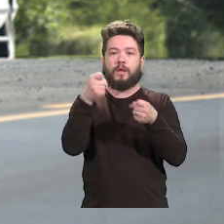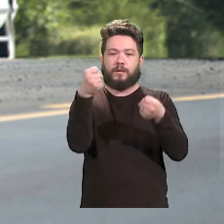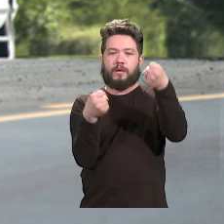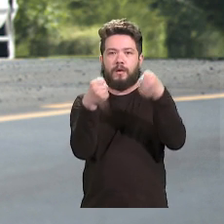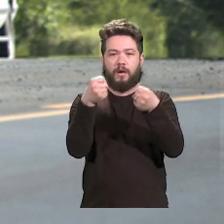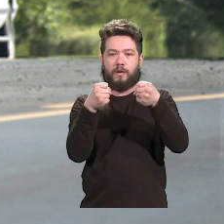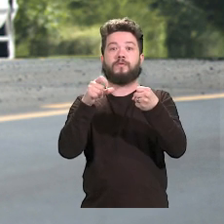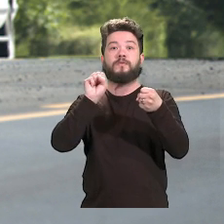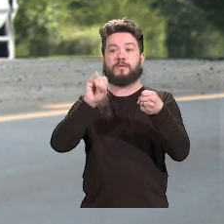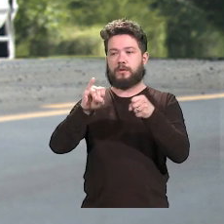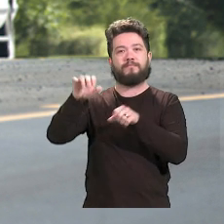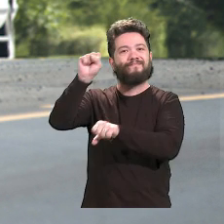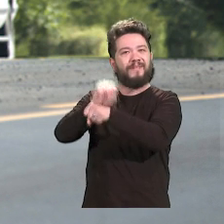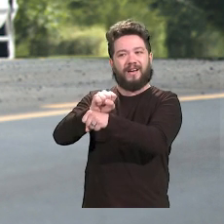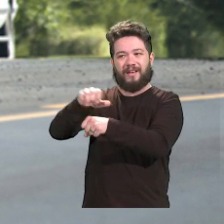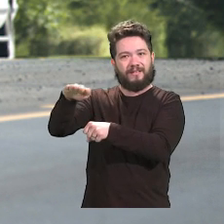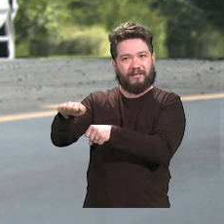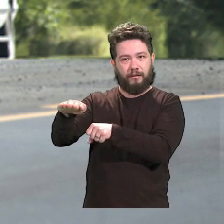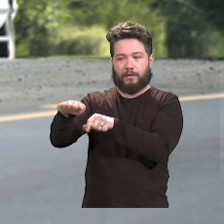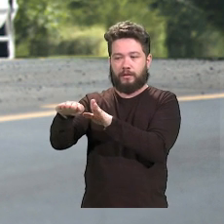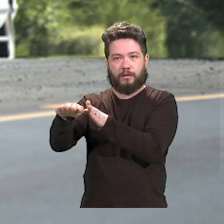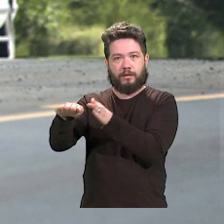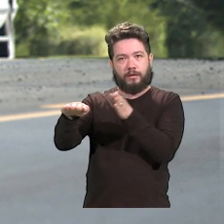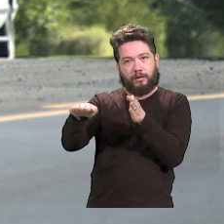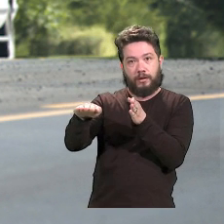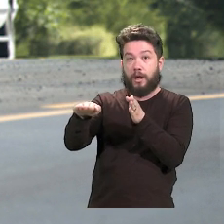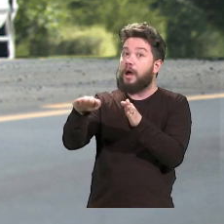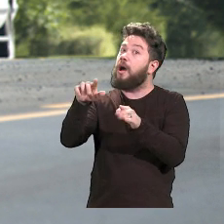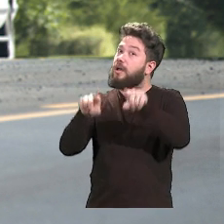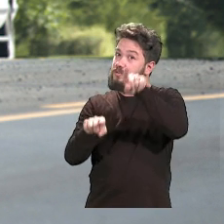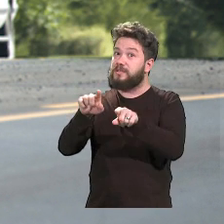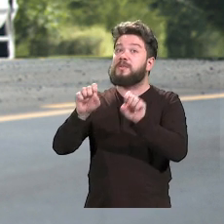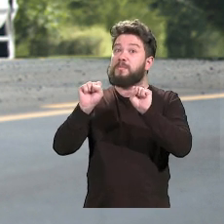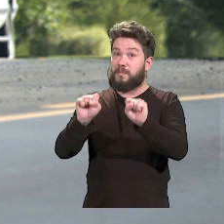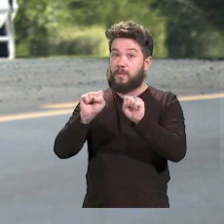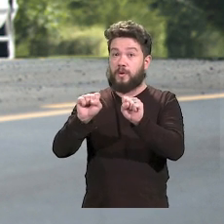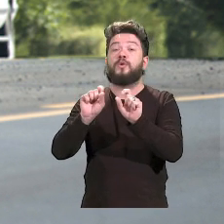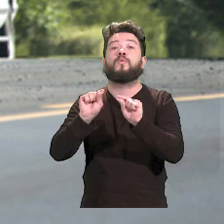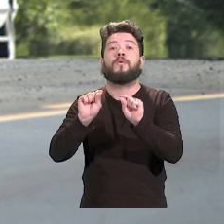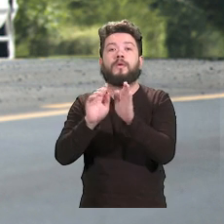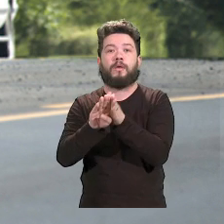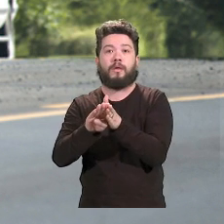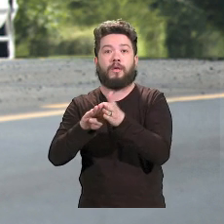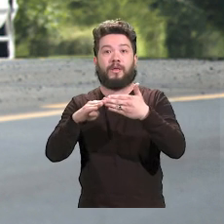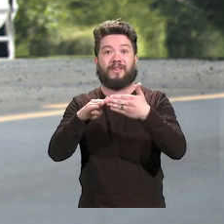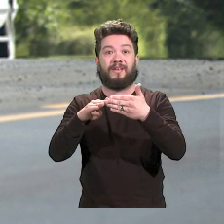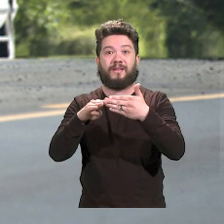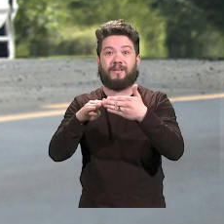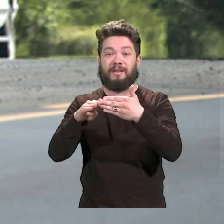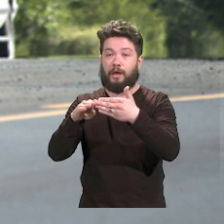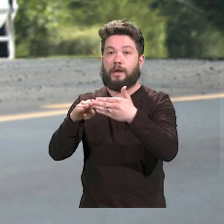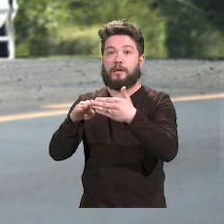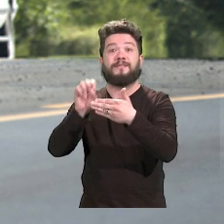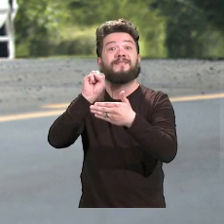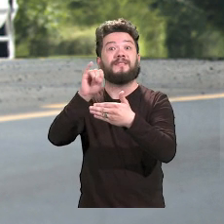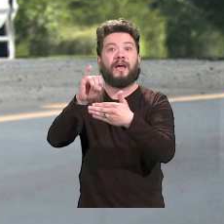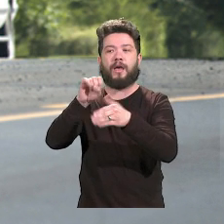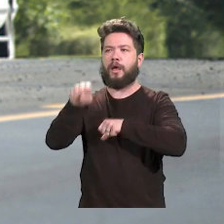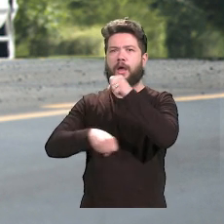ver com a distância que ele deve manter dos veículos estacionados. Isto porque estes veículos